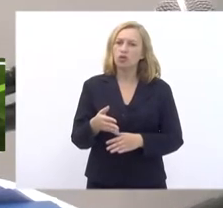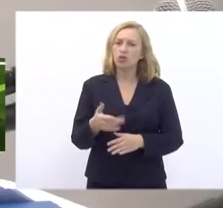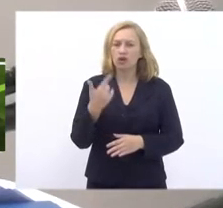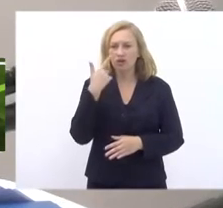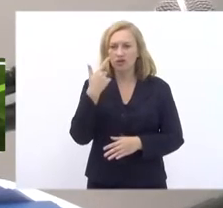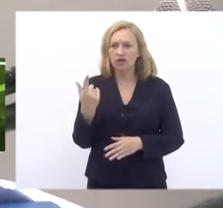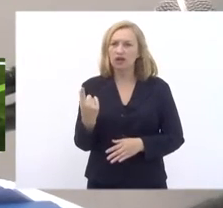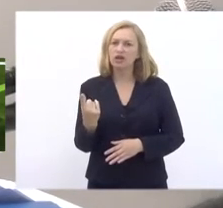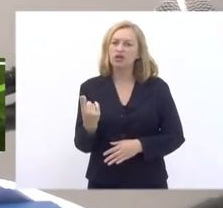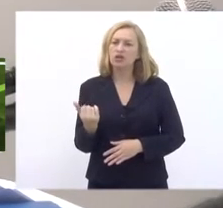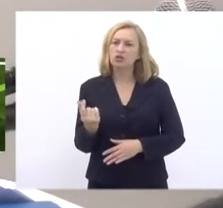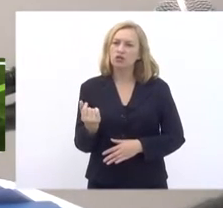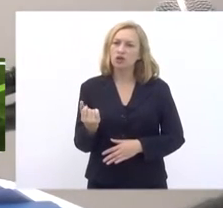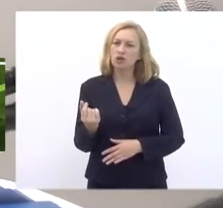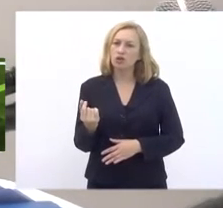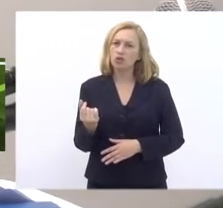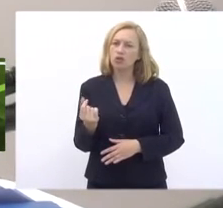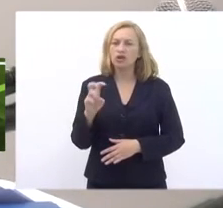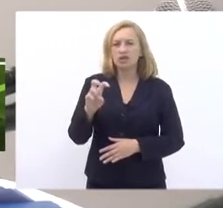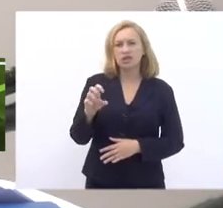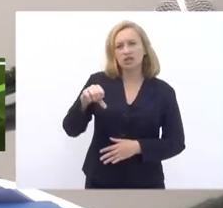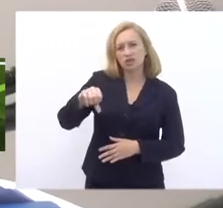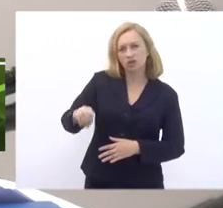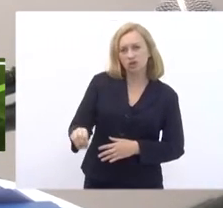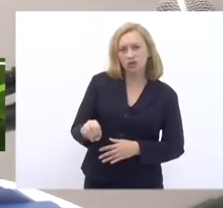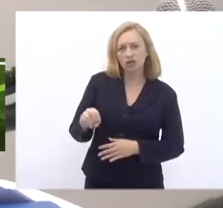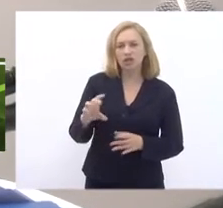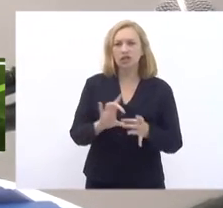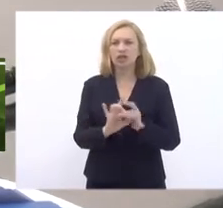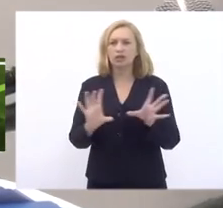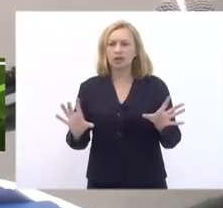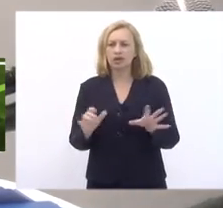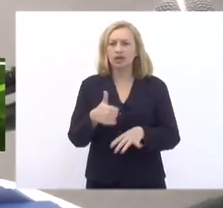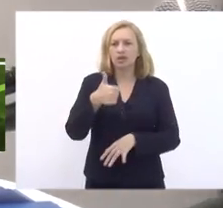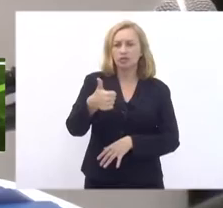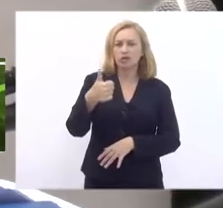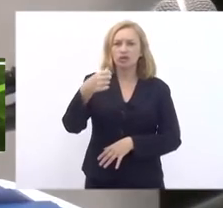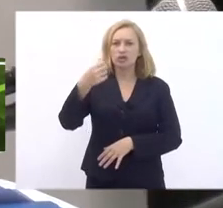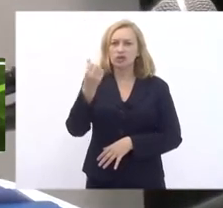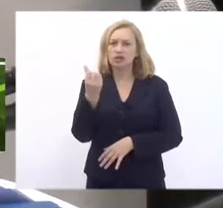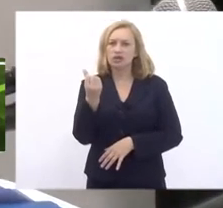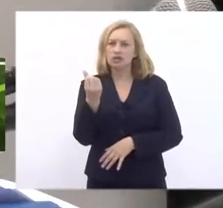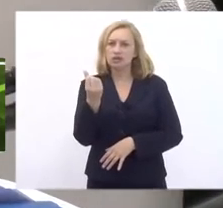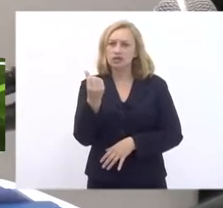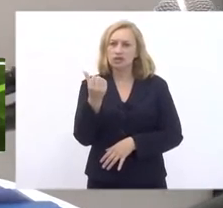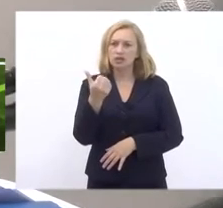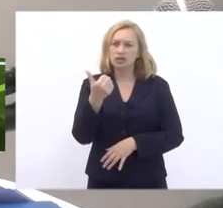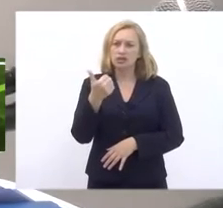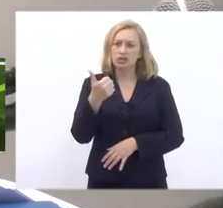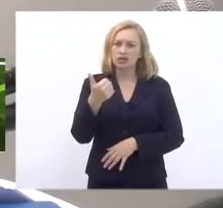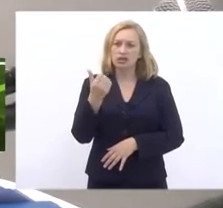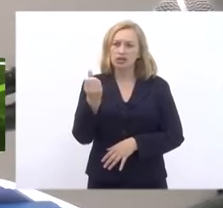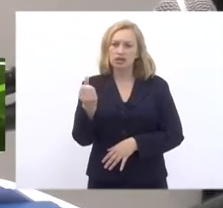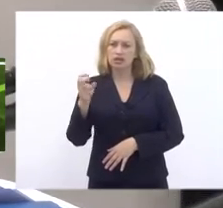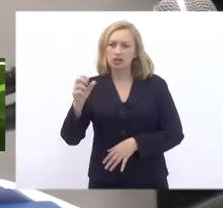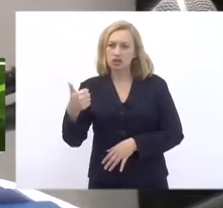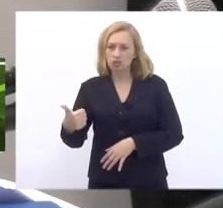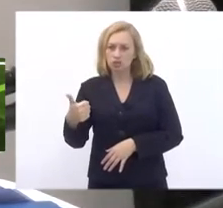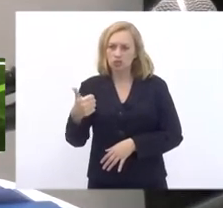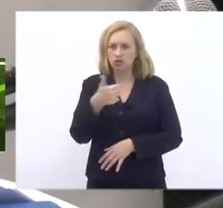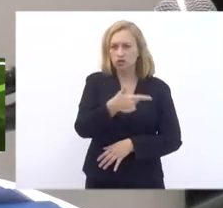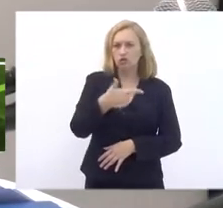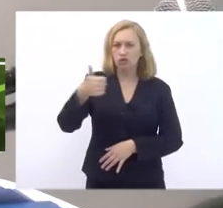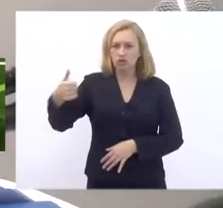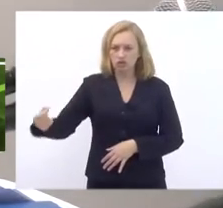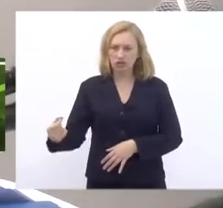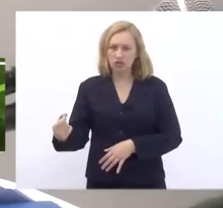tarifa de R$ 5,90 através da deliberação 1161 de 2020. Entretanto, o termo